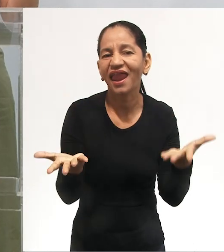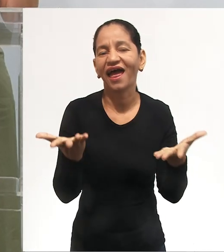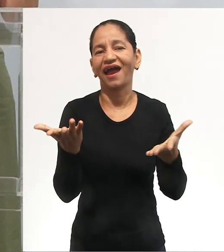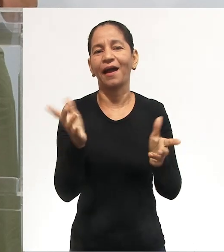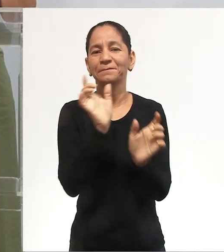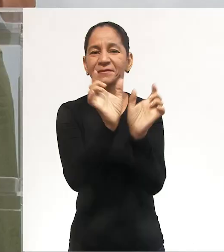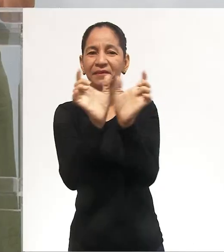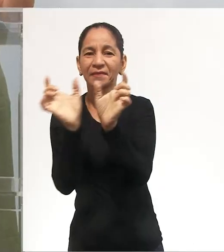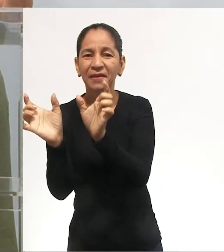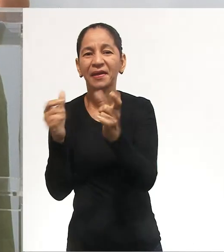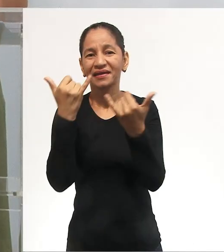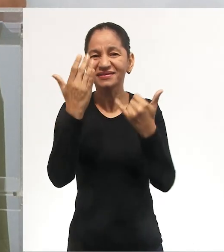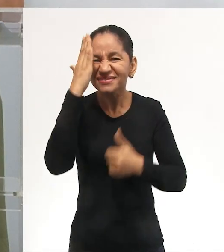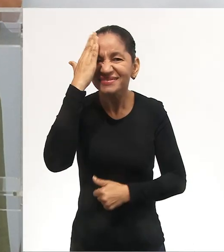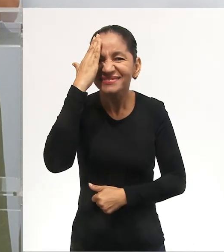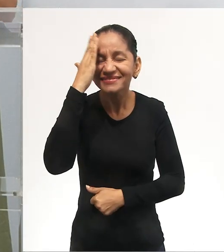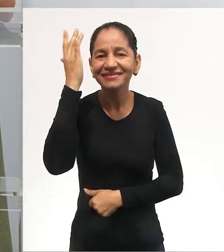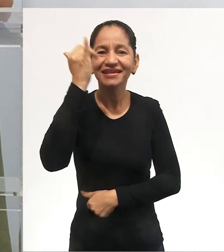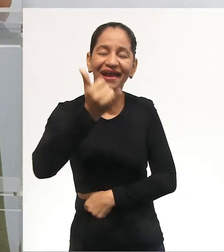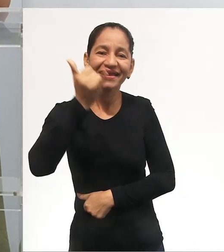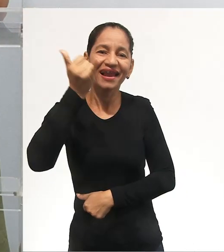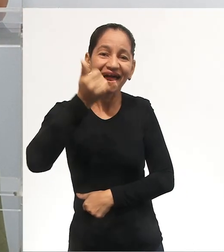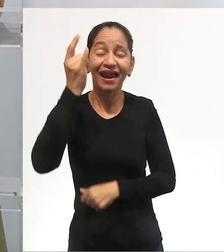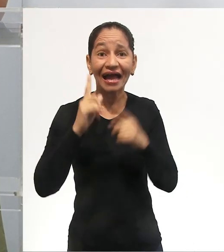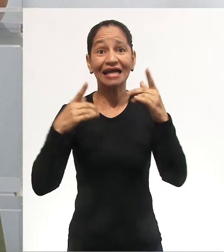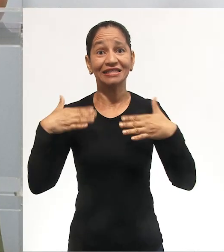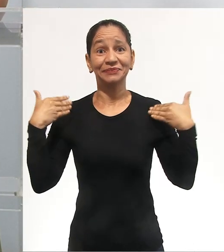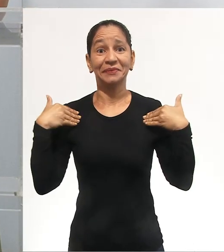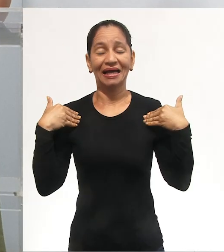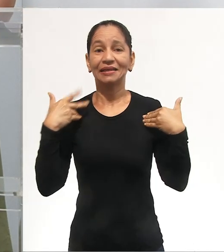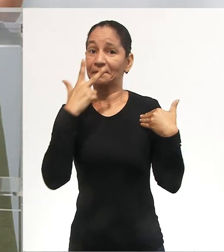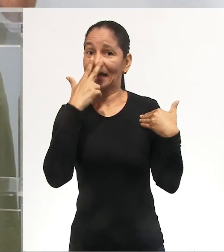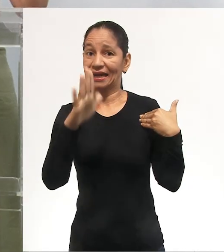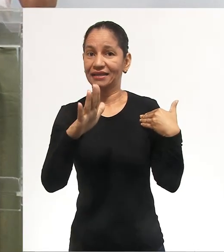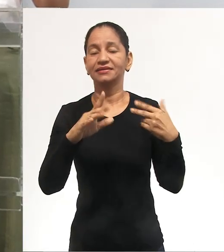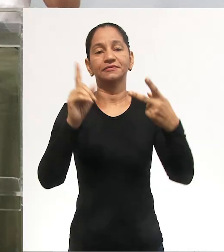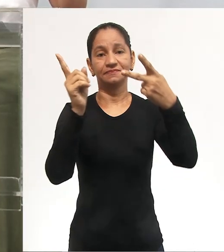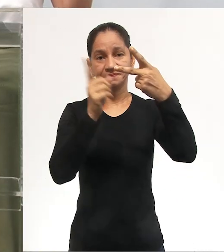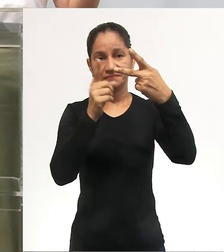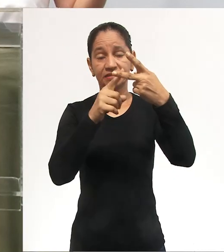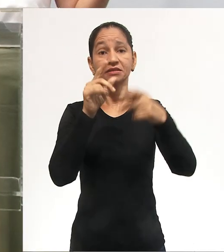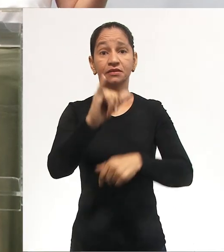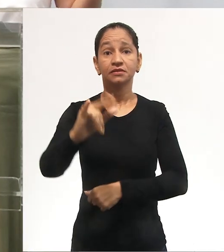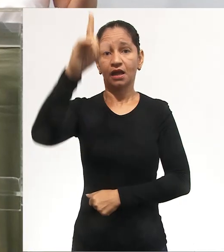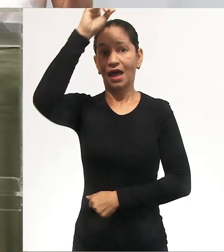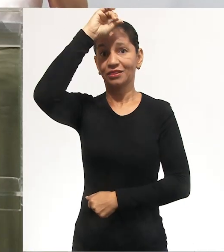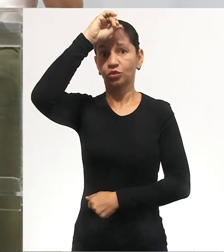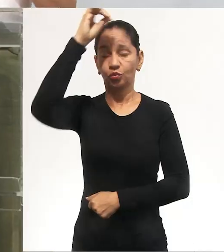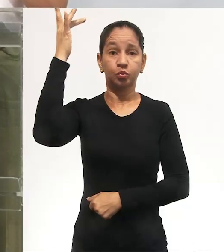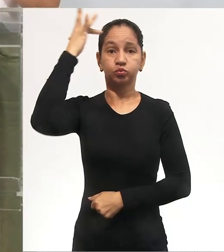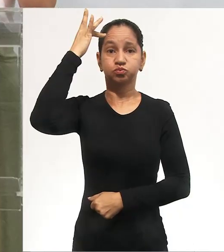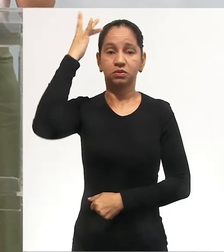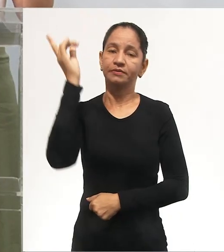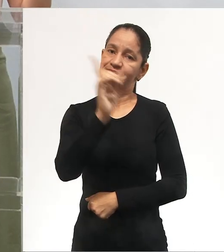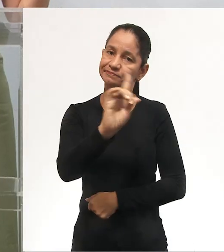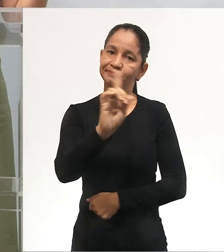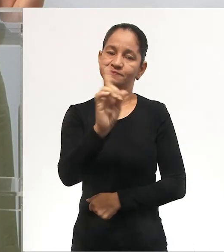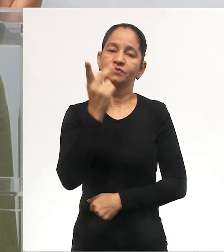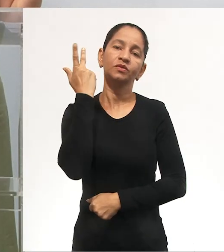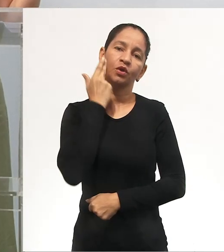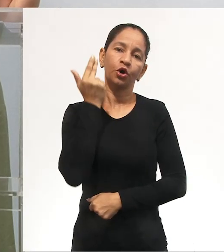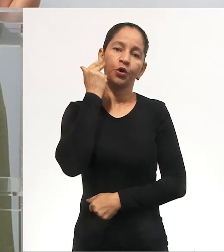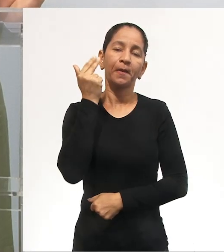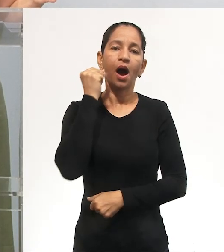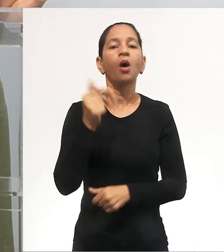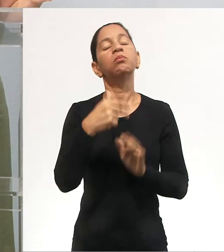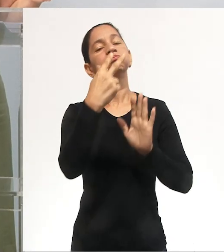diferenciada de falar ou de contar aquela história para crianças. Se eu vou contar a história para um público adulto, já vou utilizar um nível de